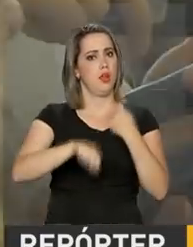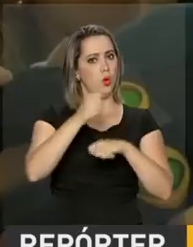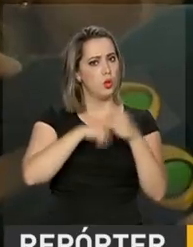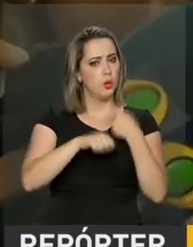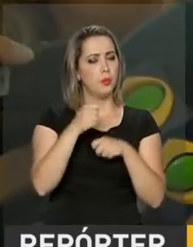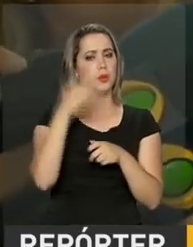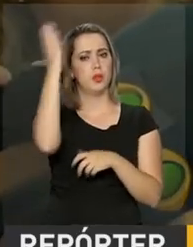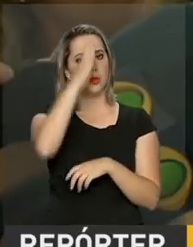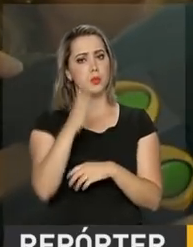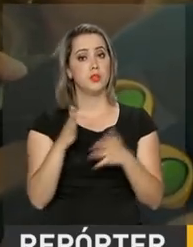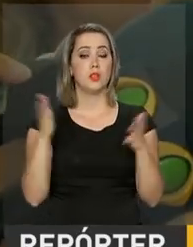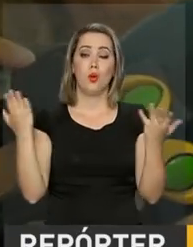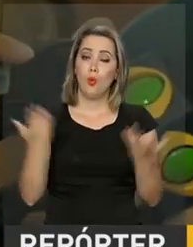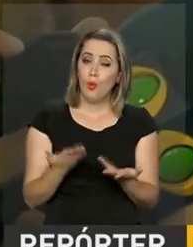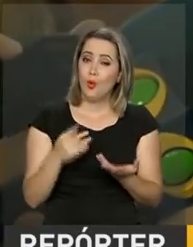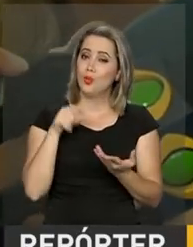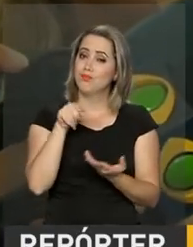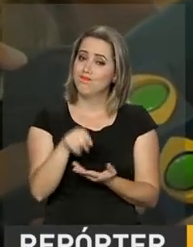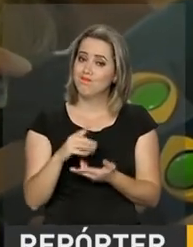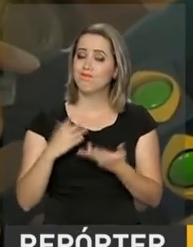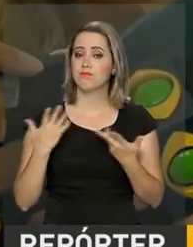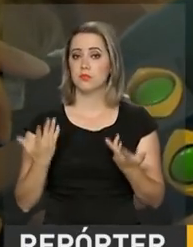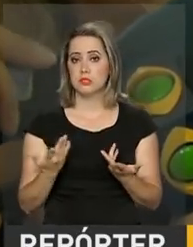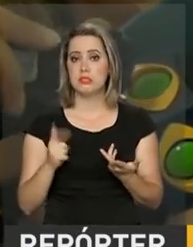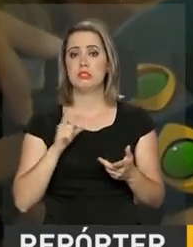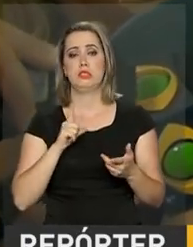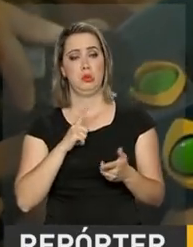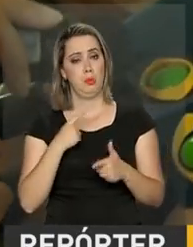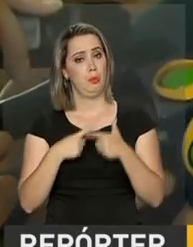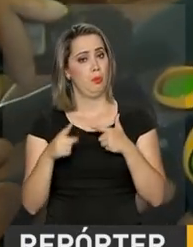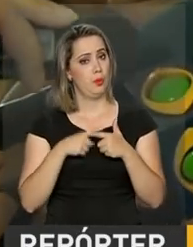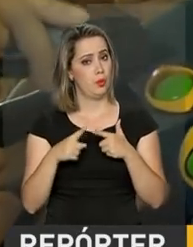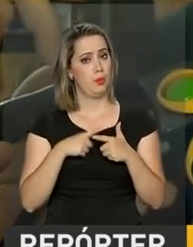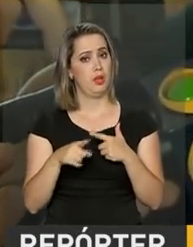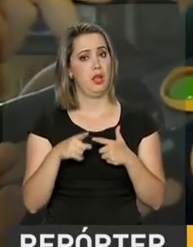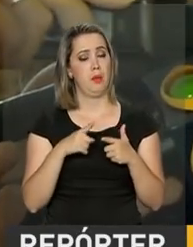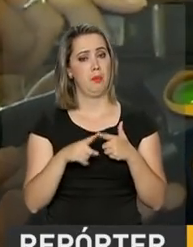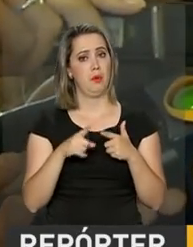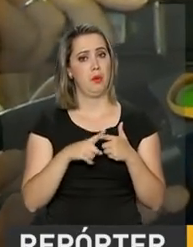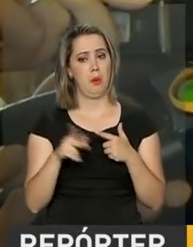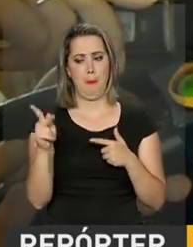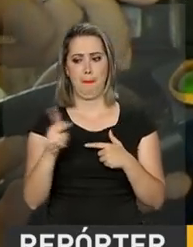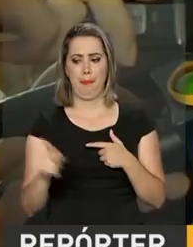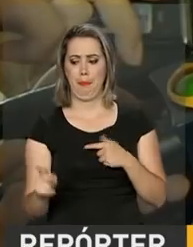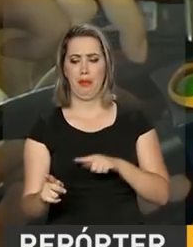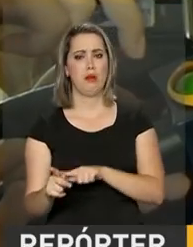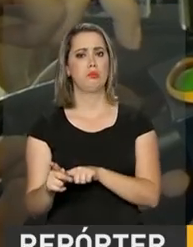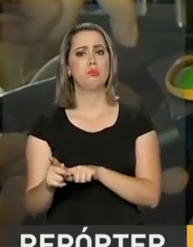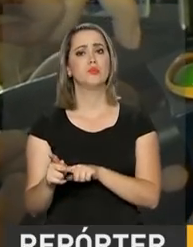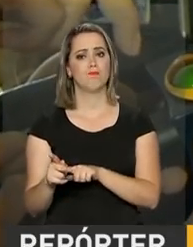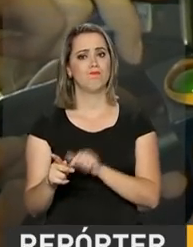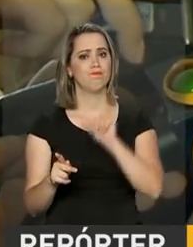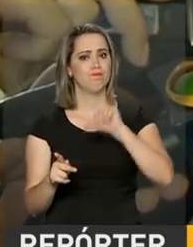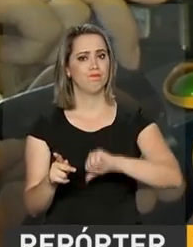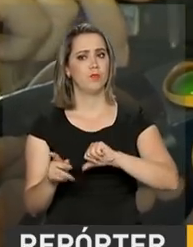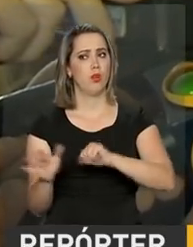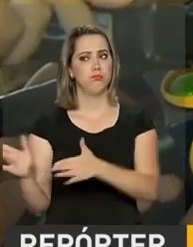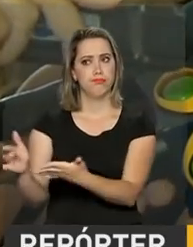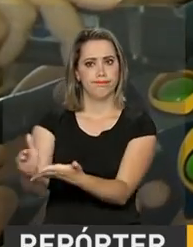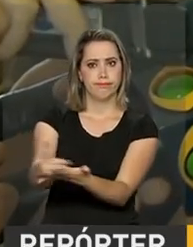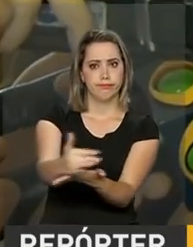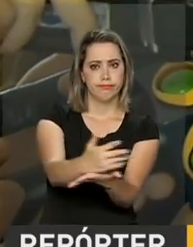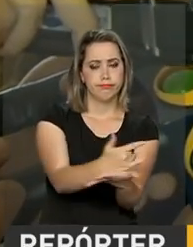brasileira da maneira como está de fato ela causa um prejuízo na arrecadação grande este ano